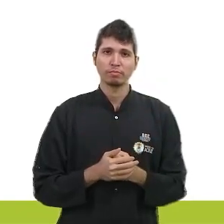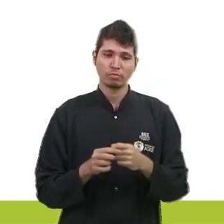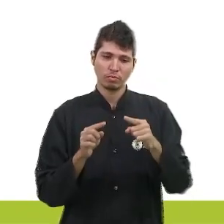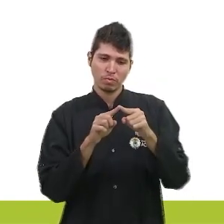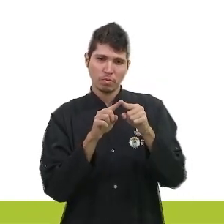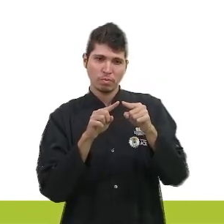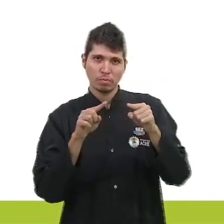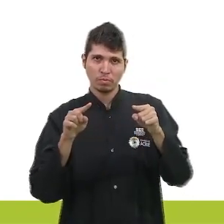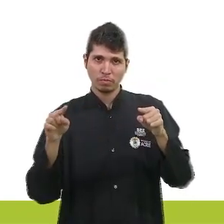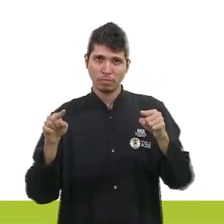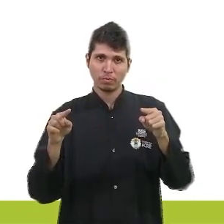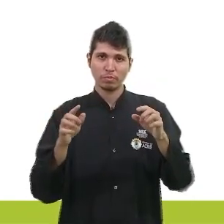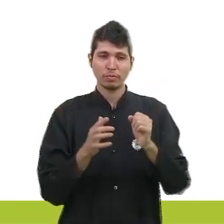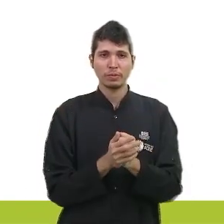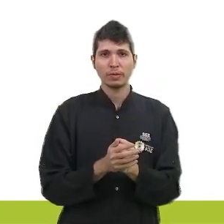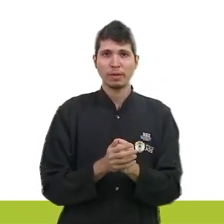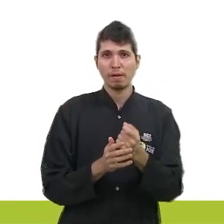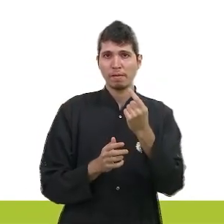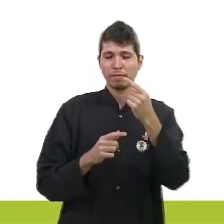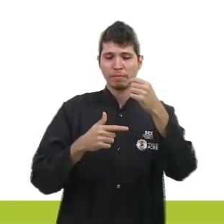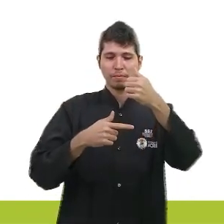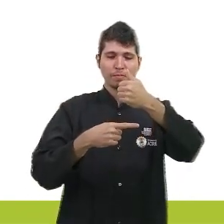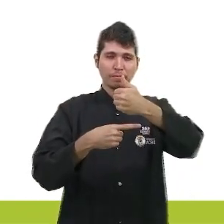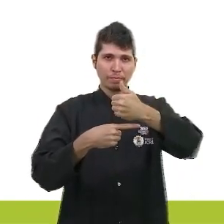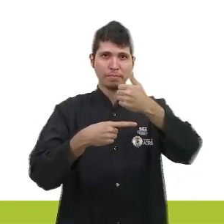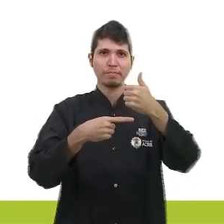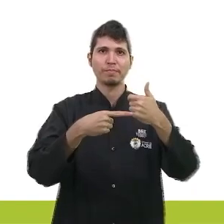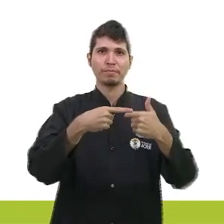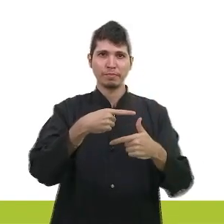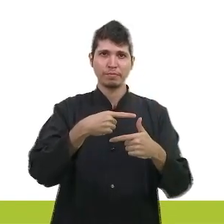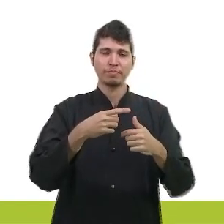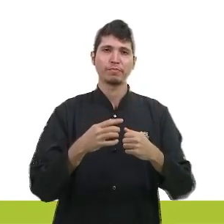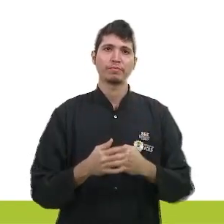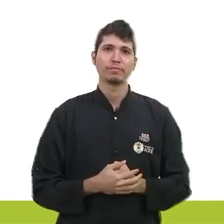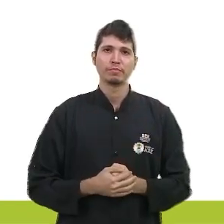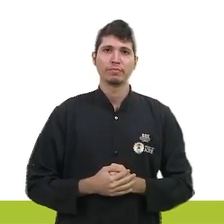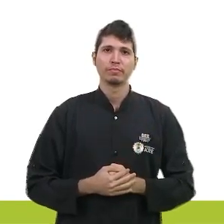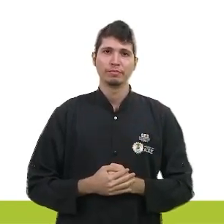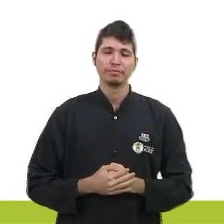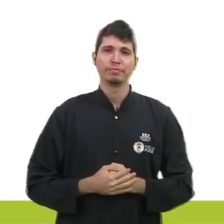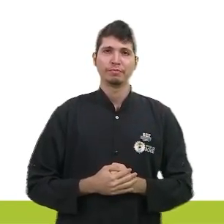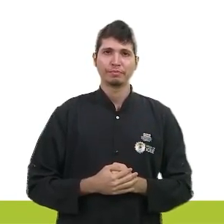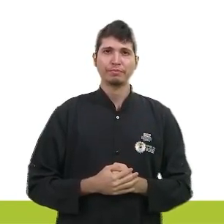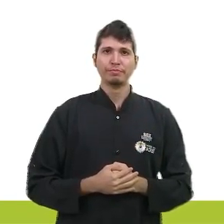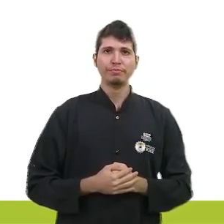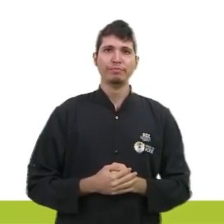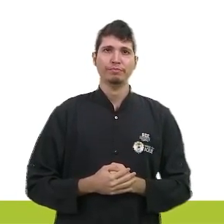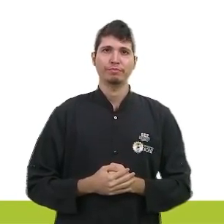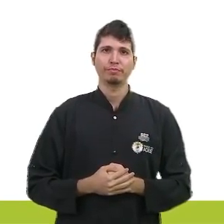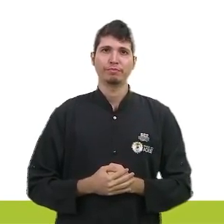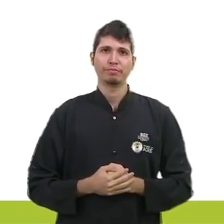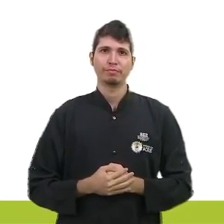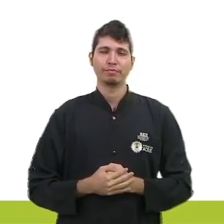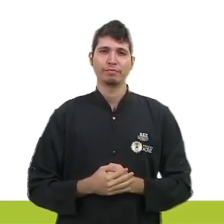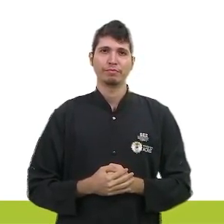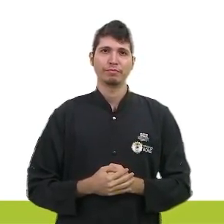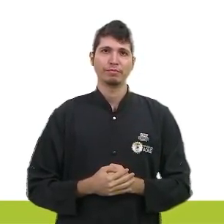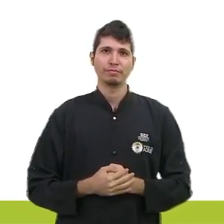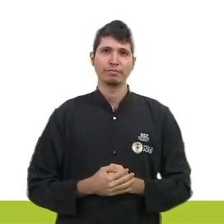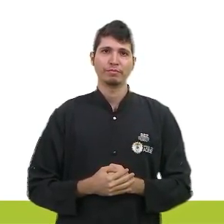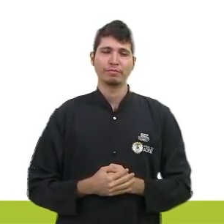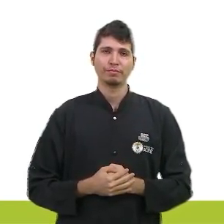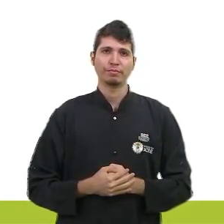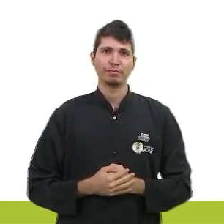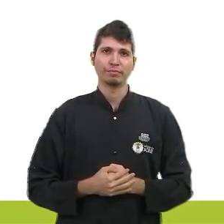vejo que isso é meio. Ok, a questão é, tendo essa tabela, nós